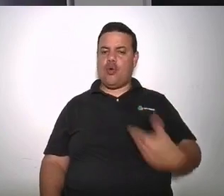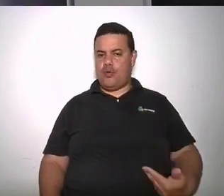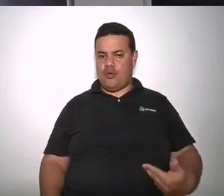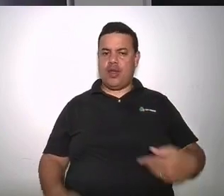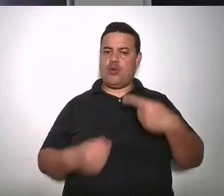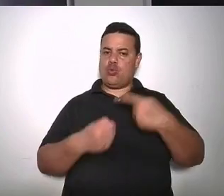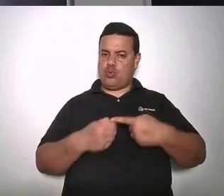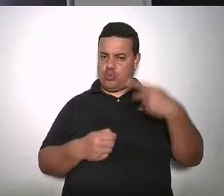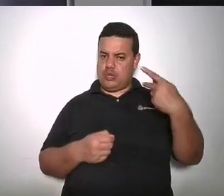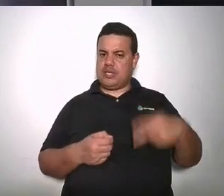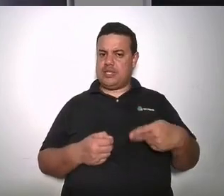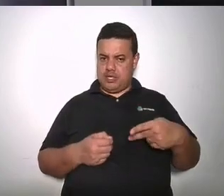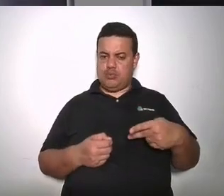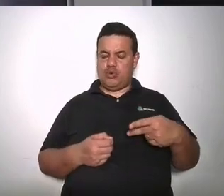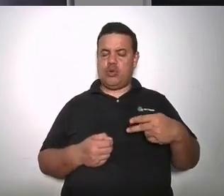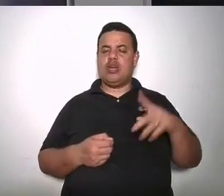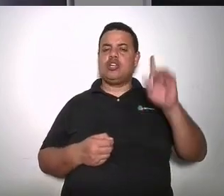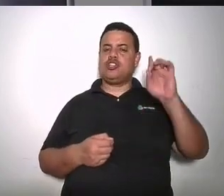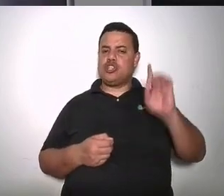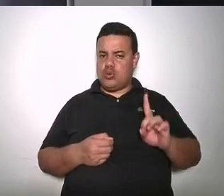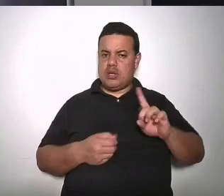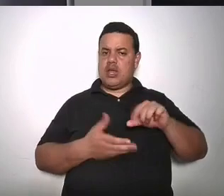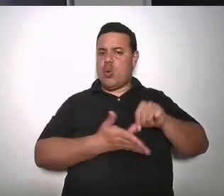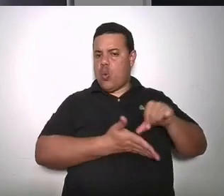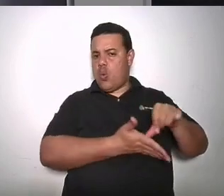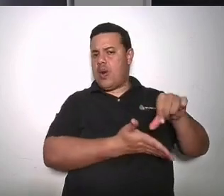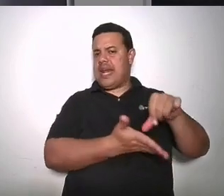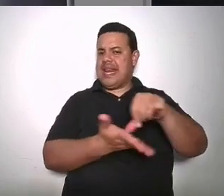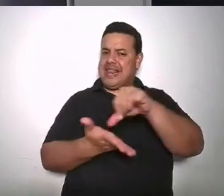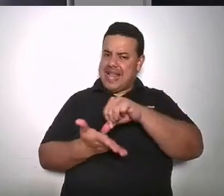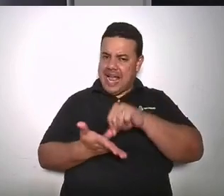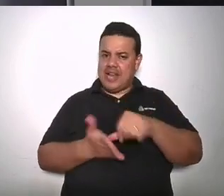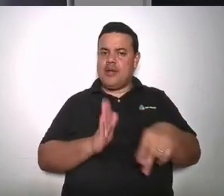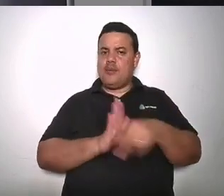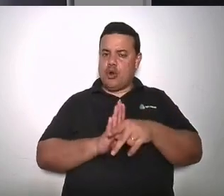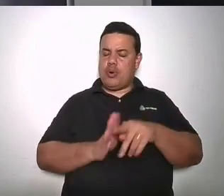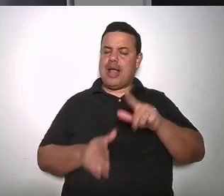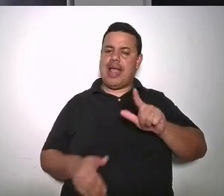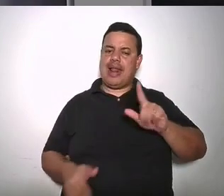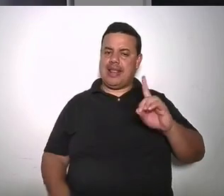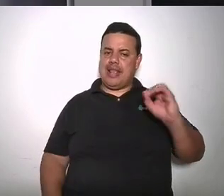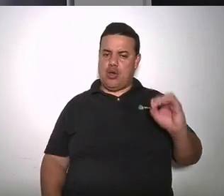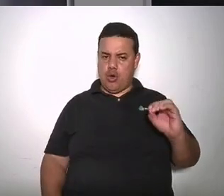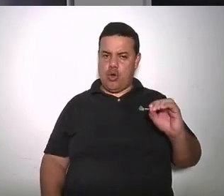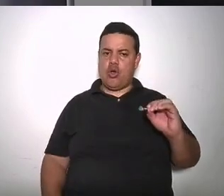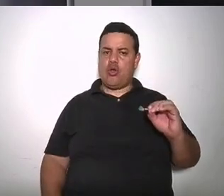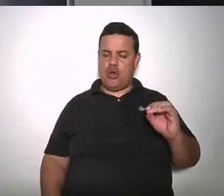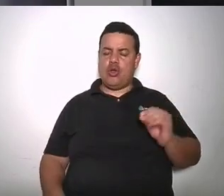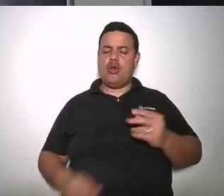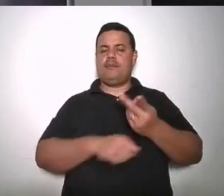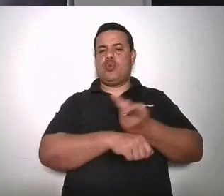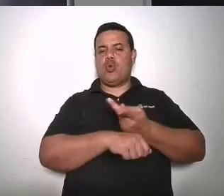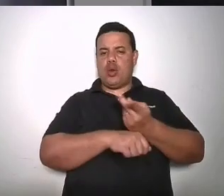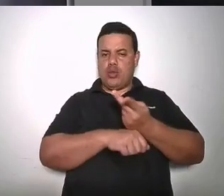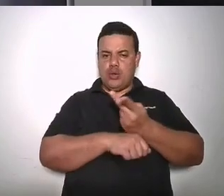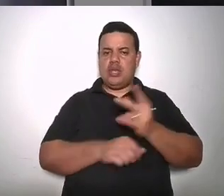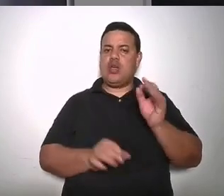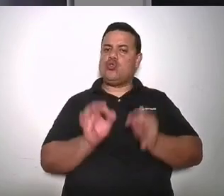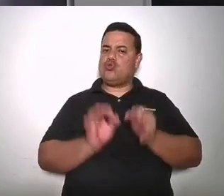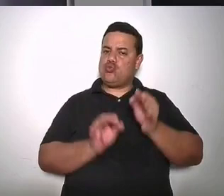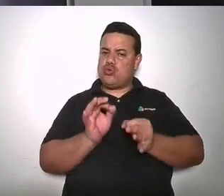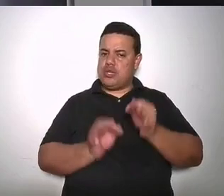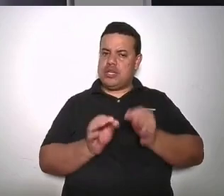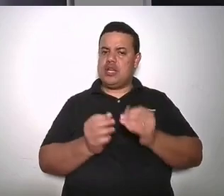daqueles diretorias e unidades elencadas lá na LDO, Procuradoria Jurídica, Subprefeitura de